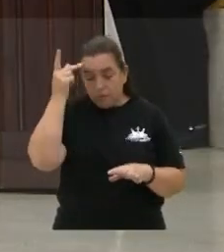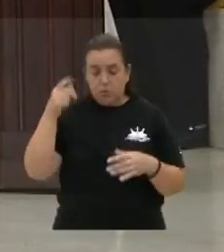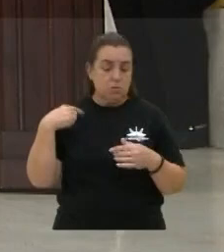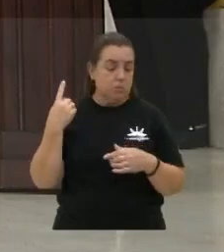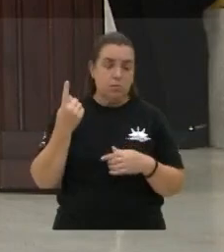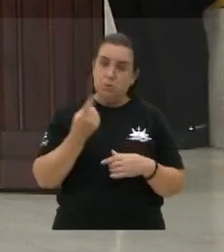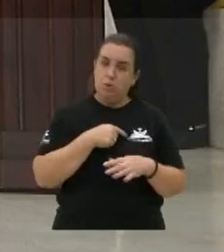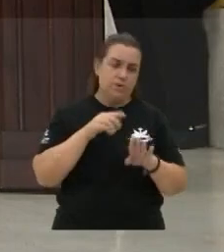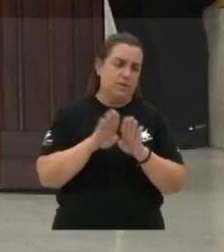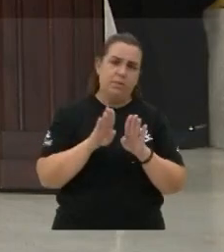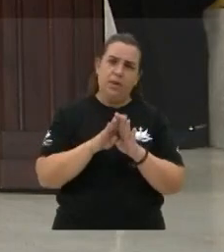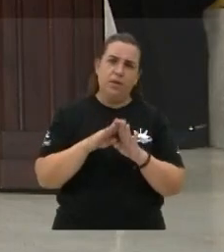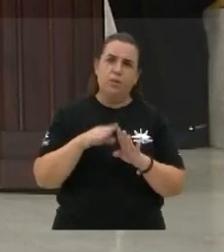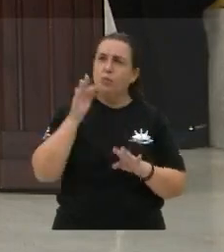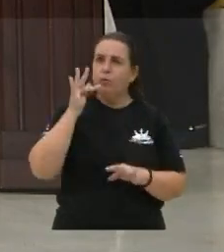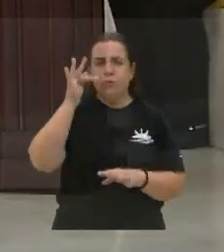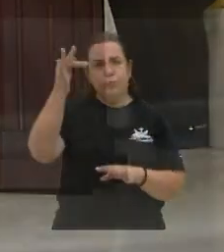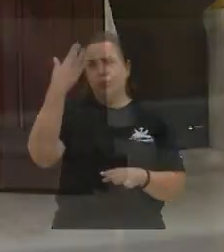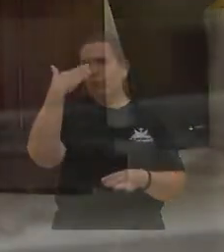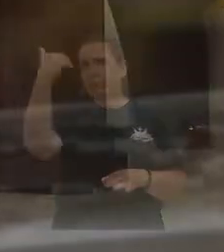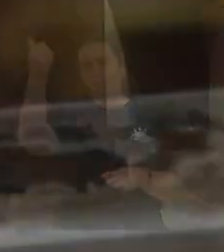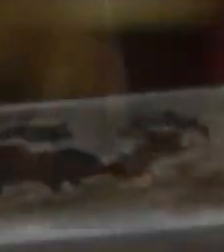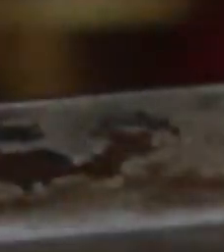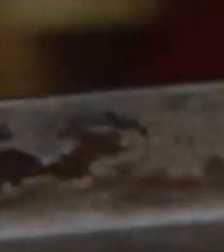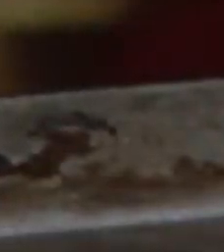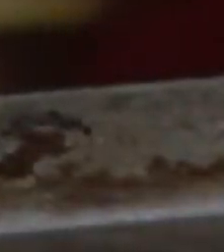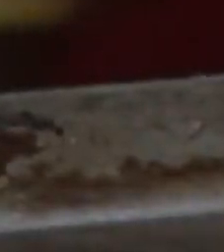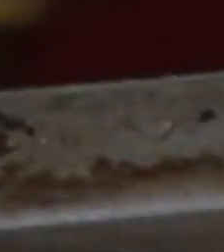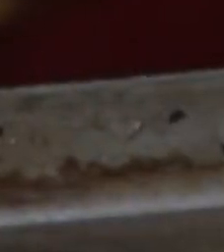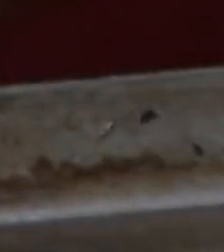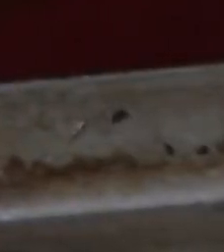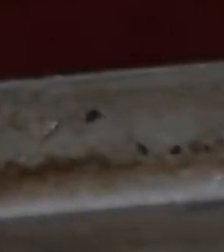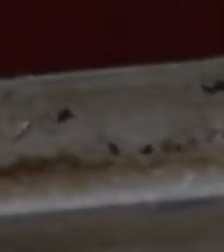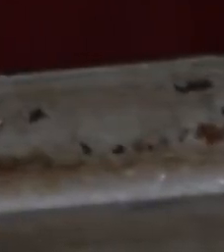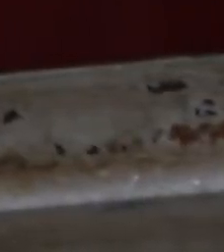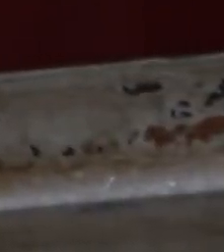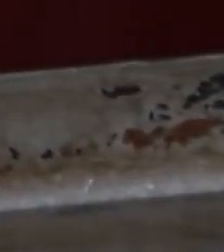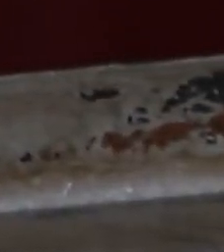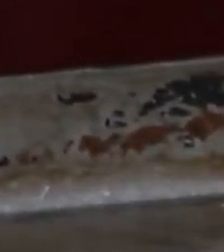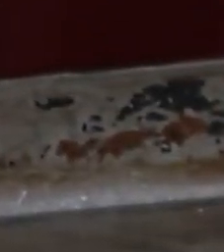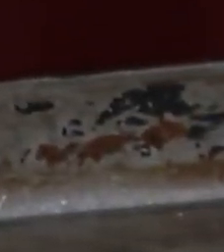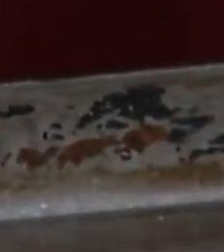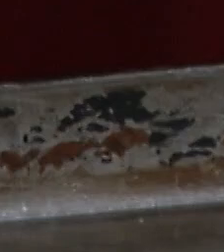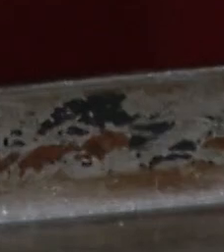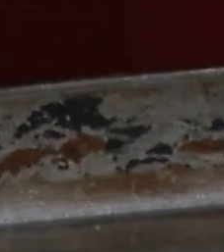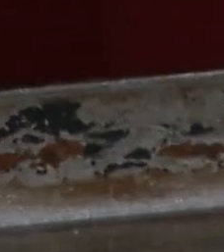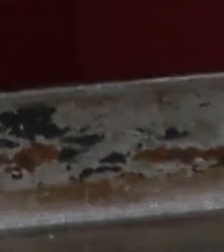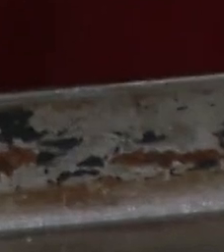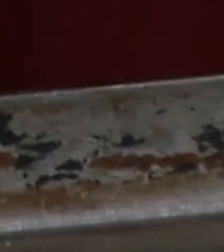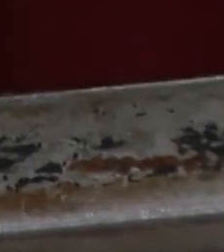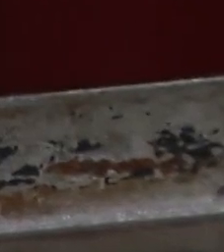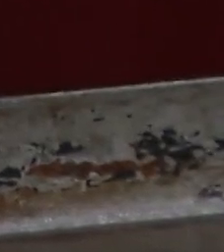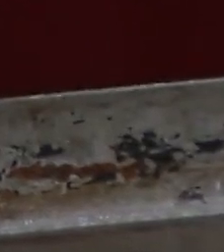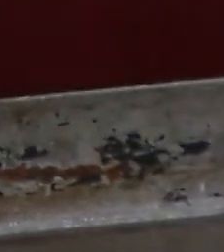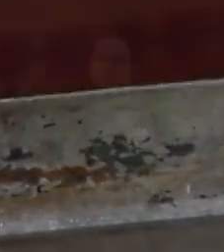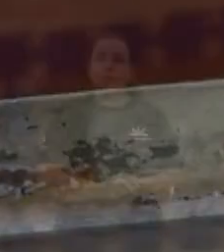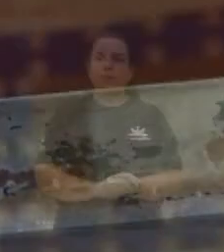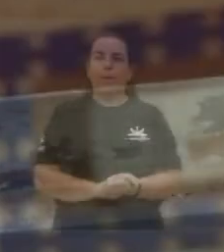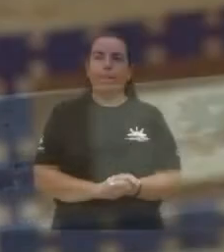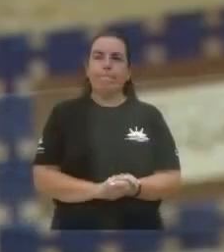partiremos. E se em nossos lábios a vida inteira proclamamos e clamamos a